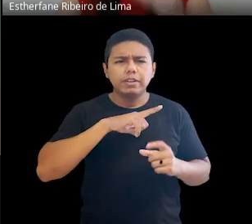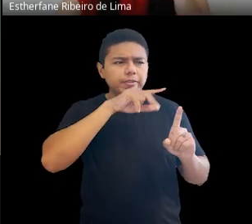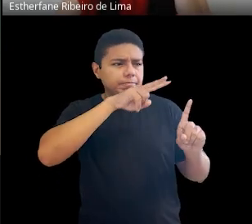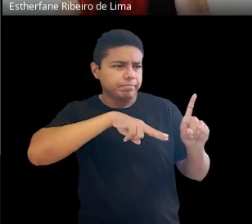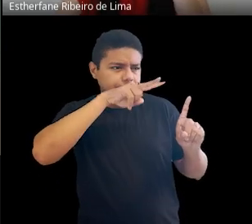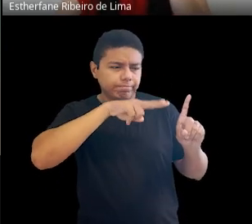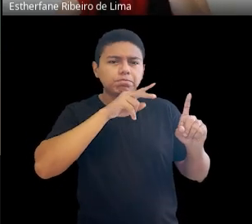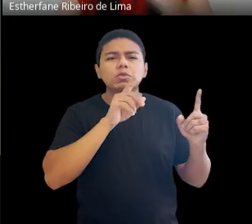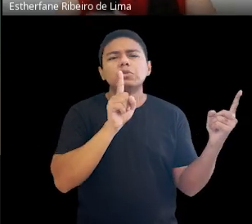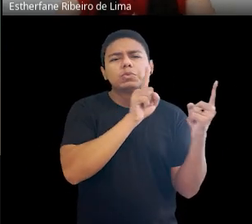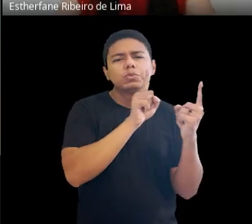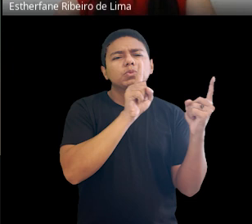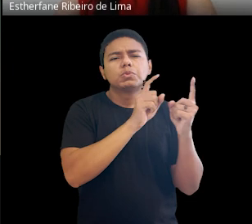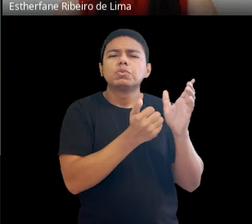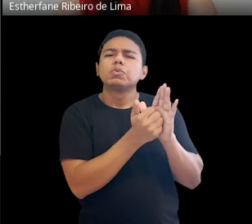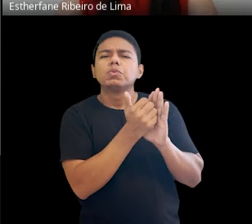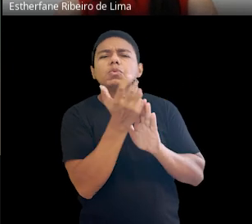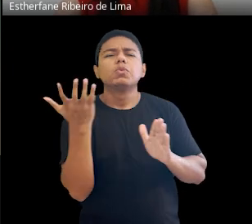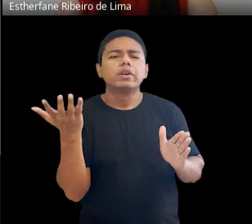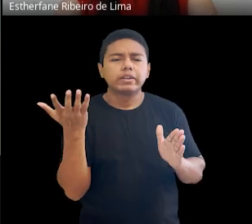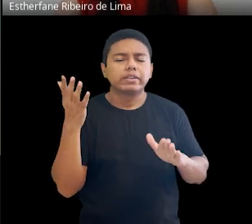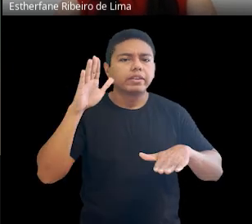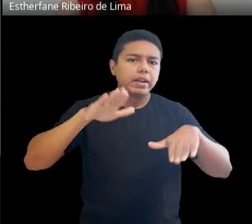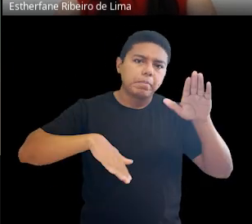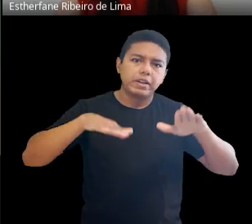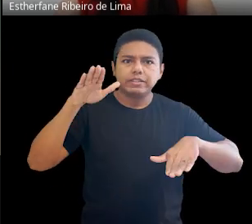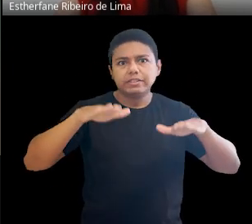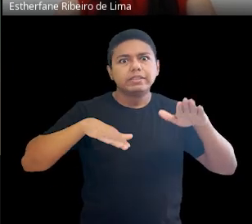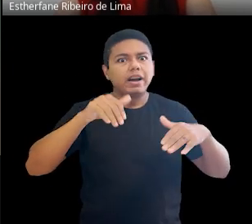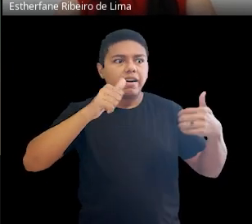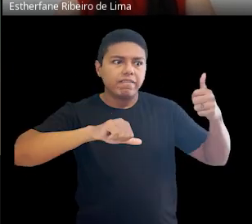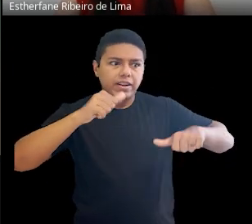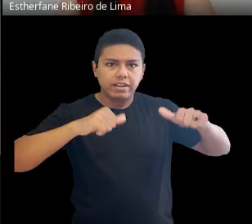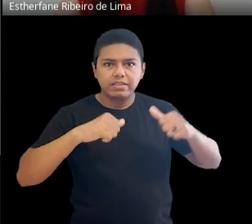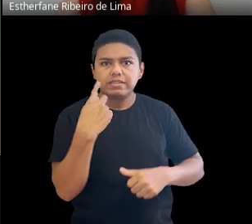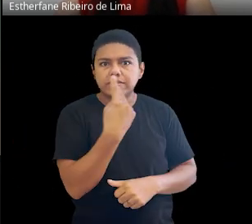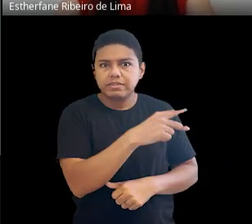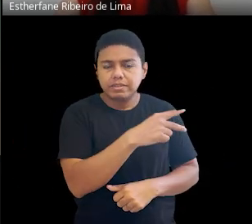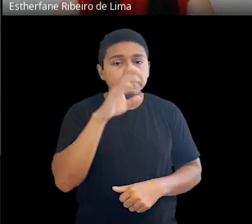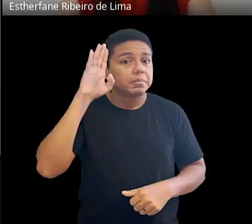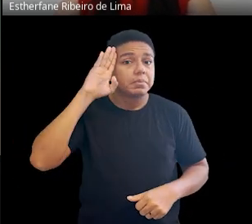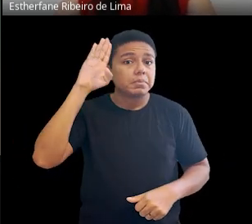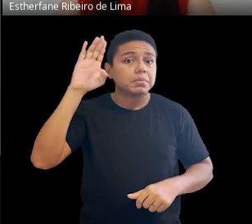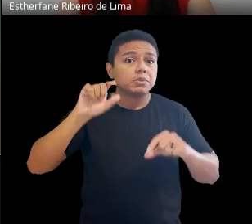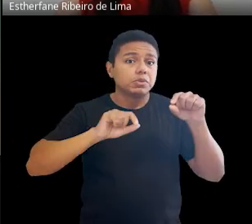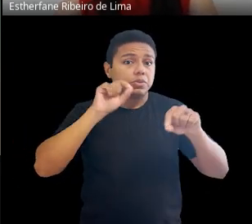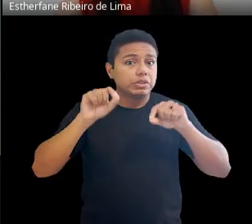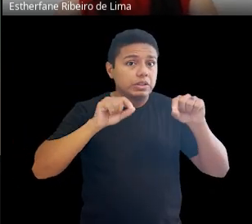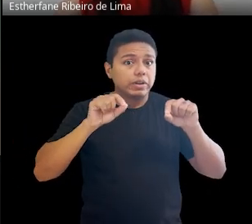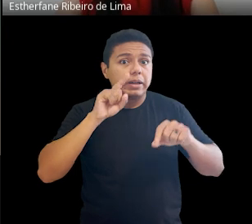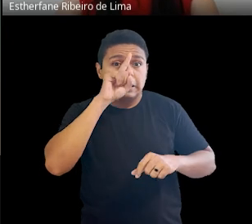será definido com base na avaliação contínua da pessoa gestante, levando em conta principalmente estratificação de